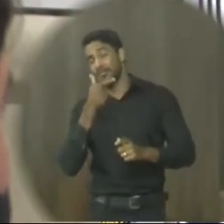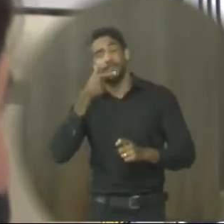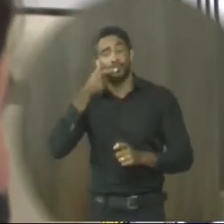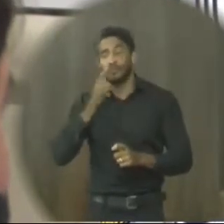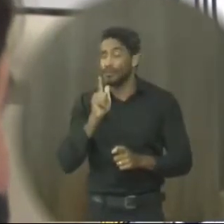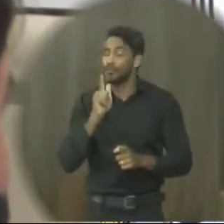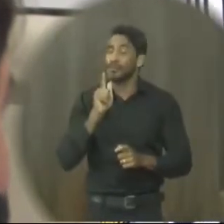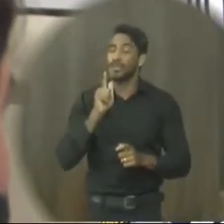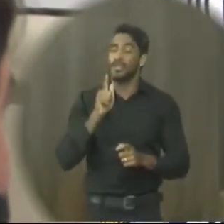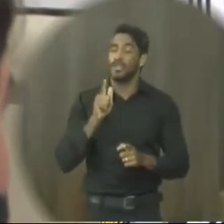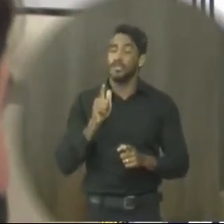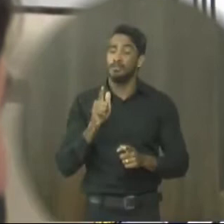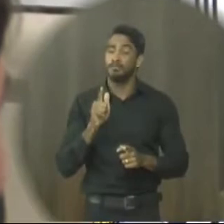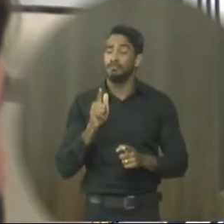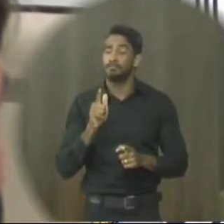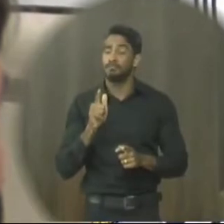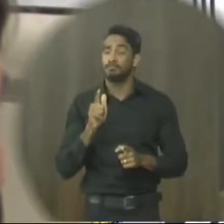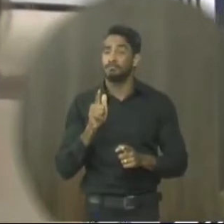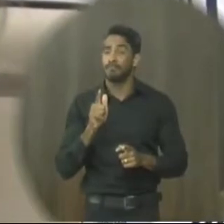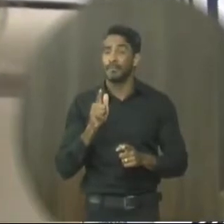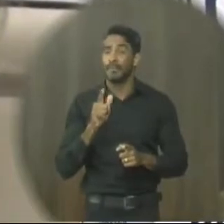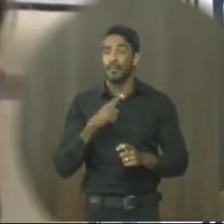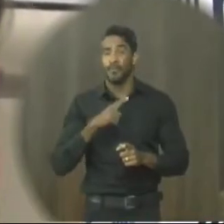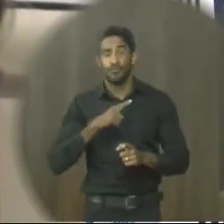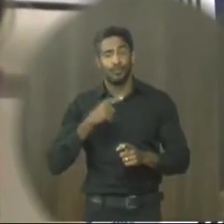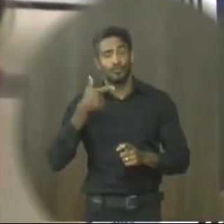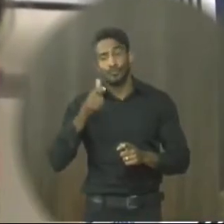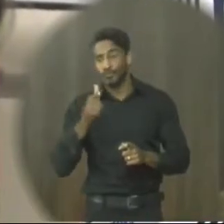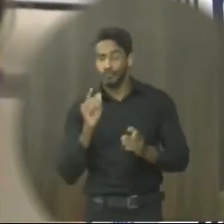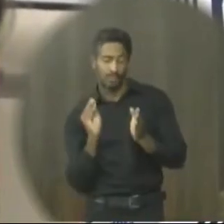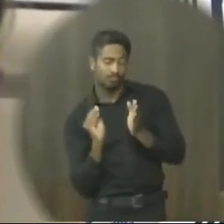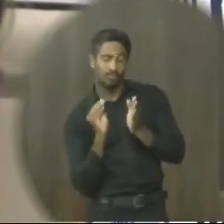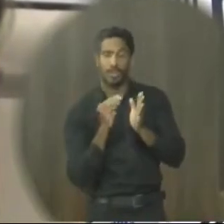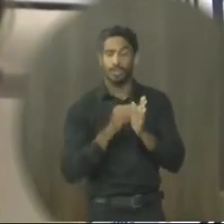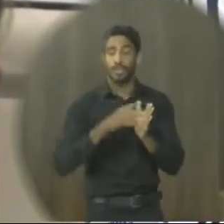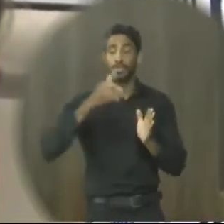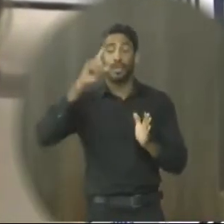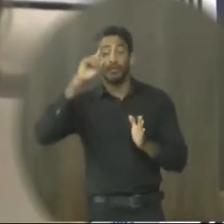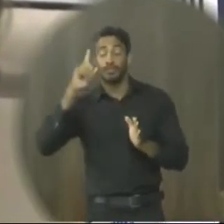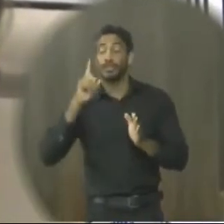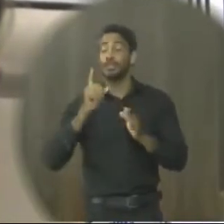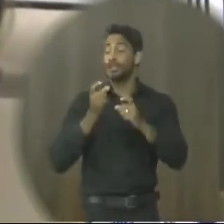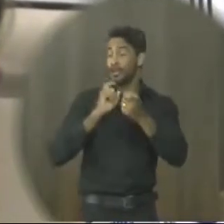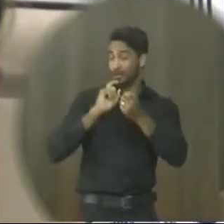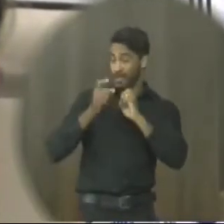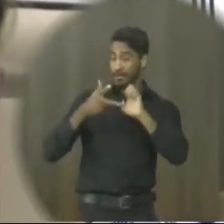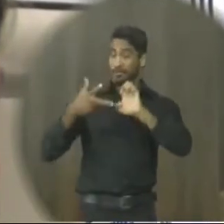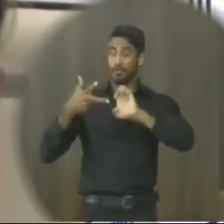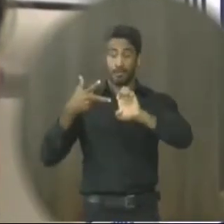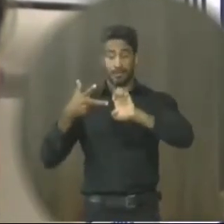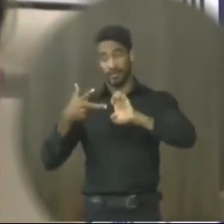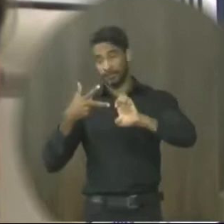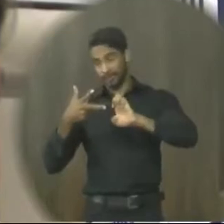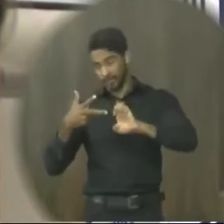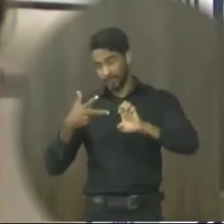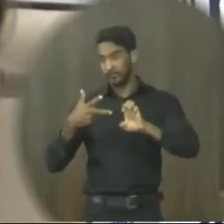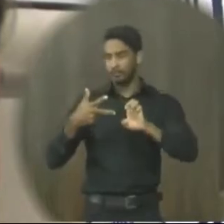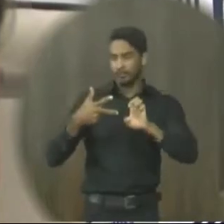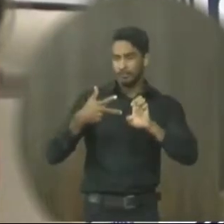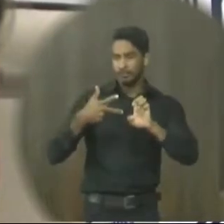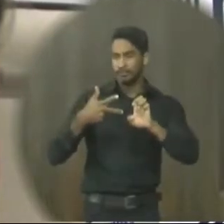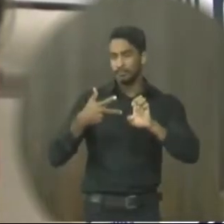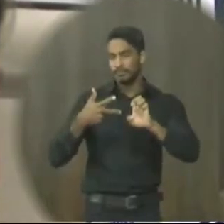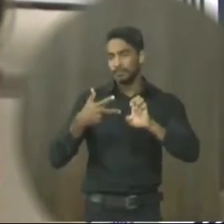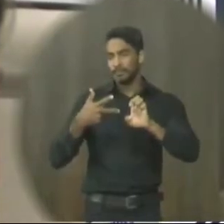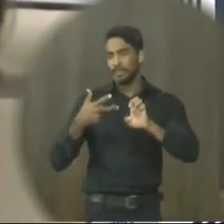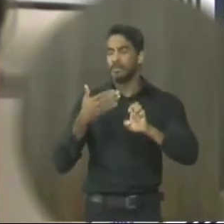Aliás, não tenho conseguido a agenda ali, né, no executivo para atender as minhas demandas, não,